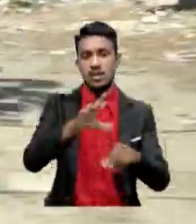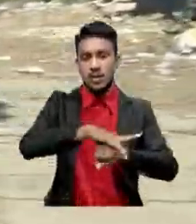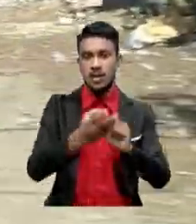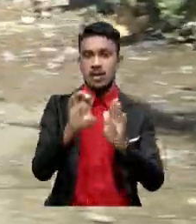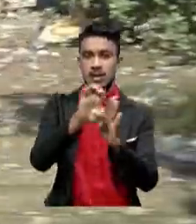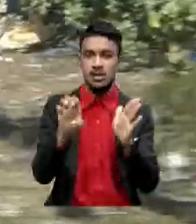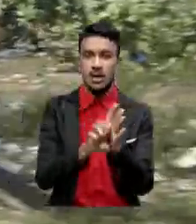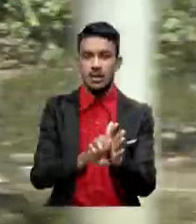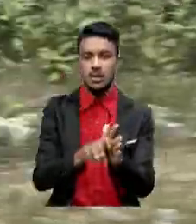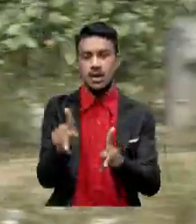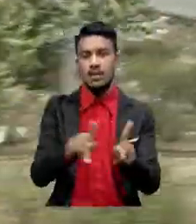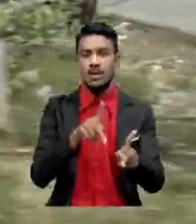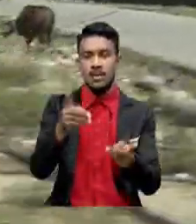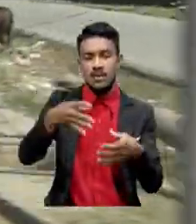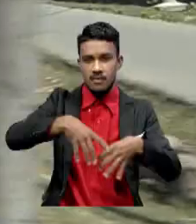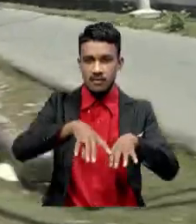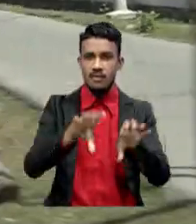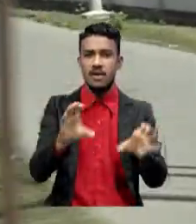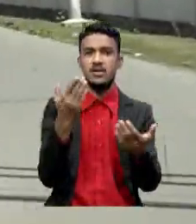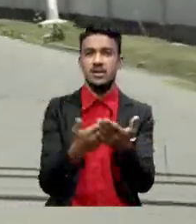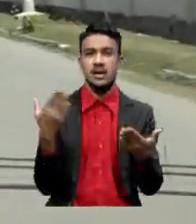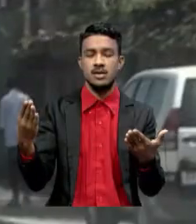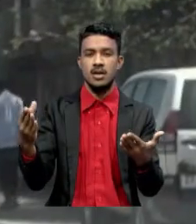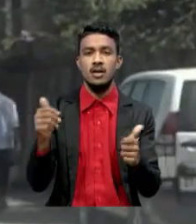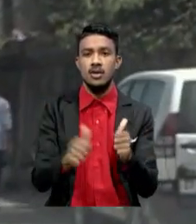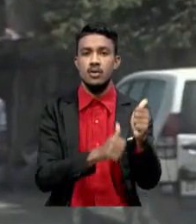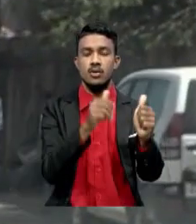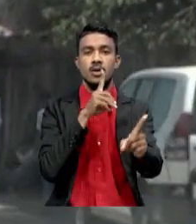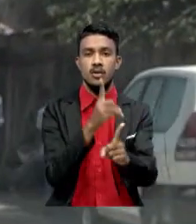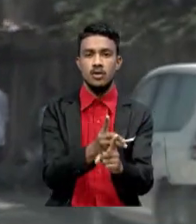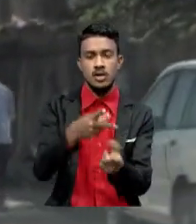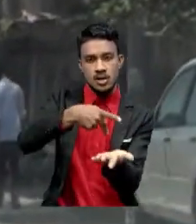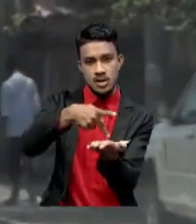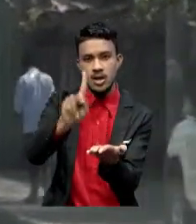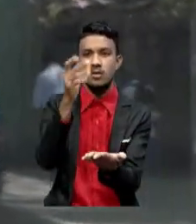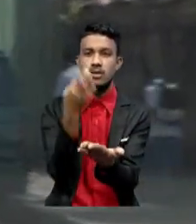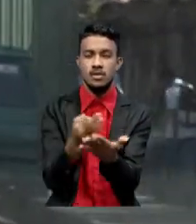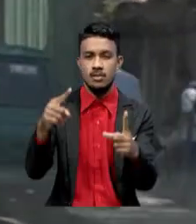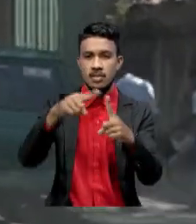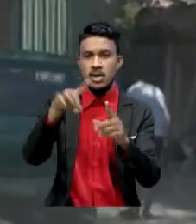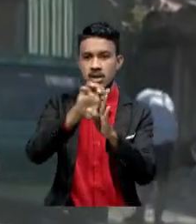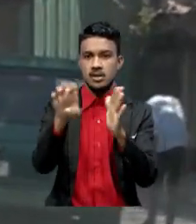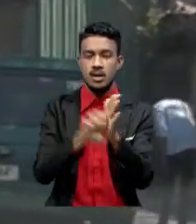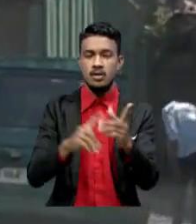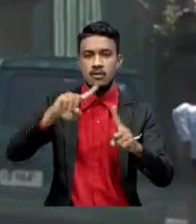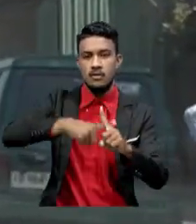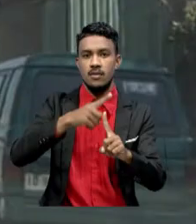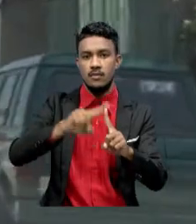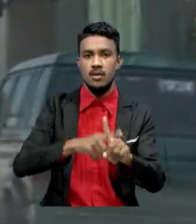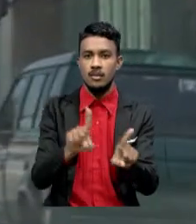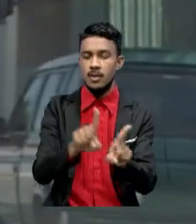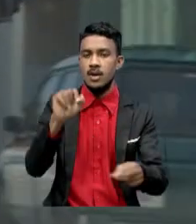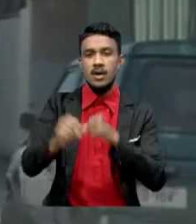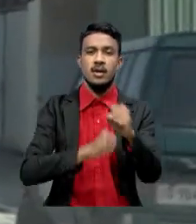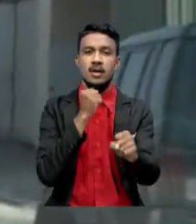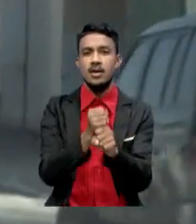no empresa sira nabe tuir lolos selu taxa ba estado kada fulan li husi arrendamento rai estado. Mai beti nan rua racing